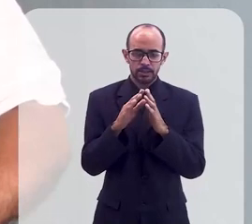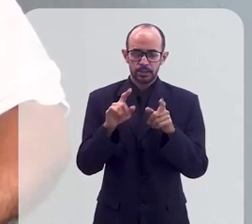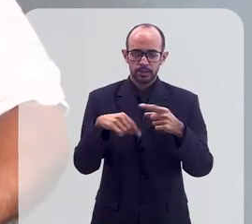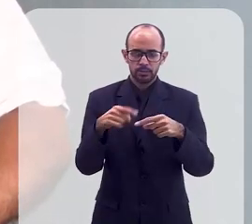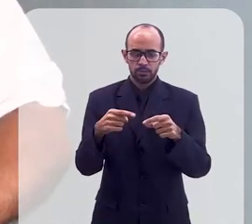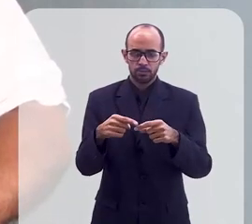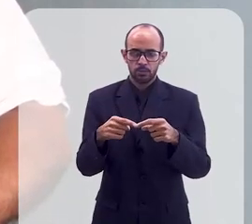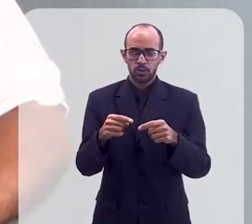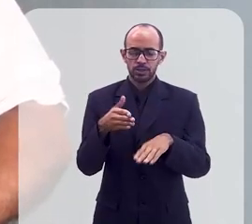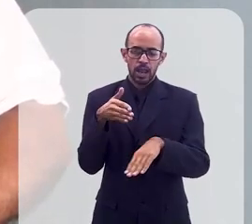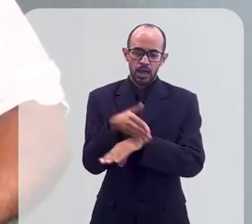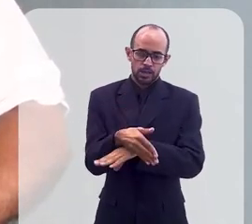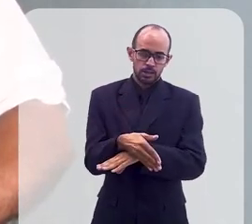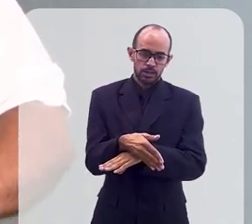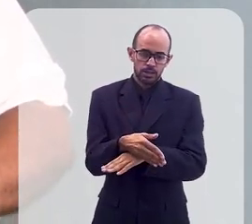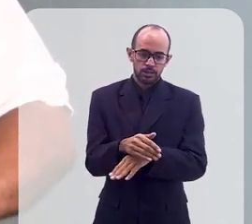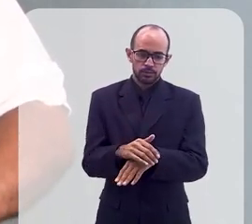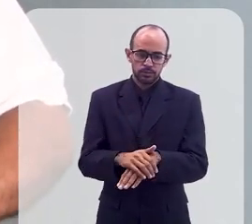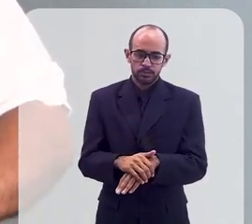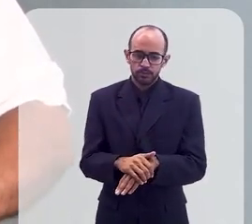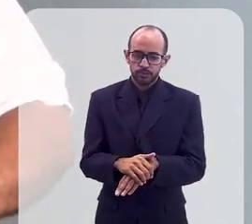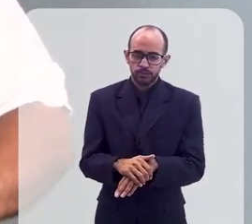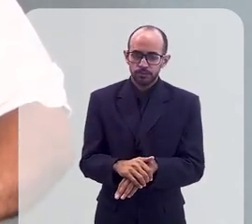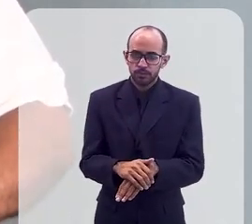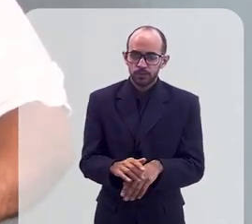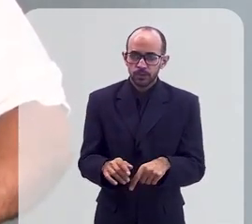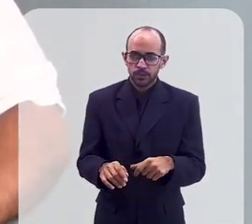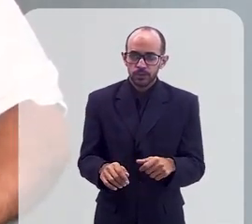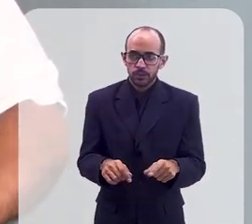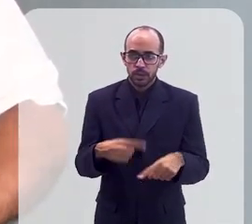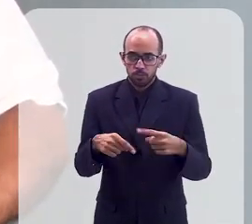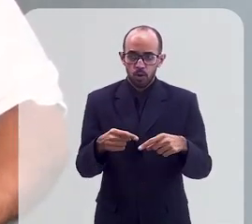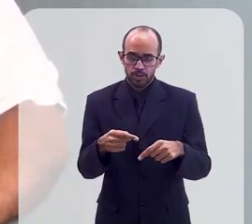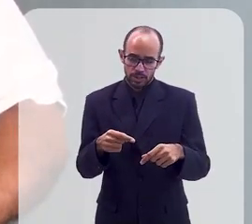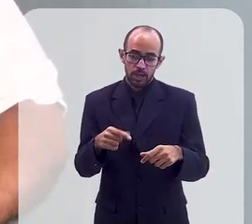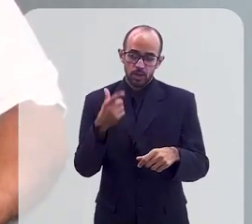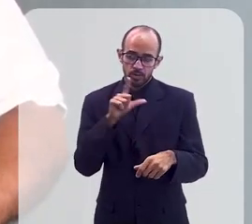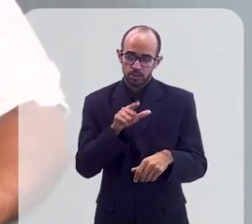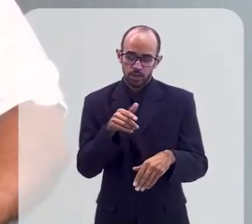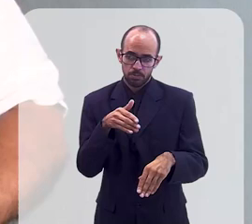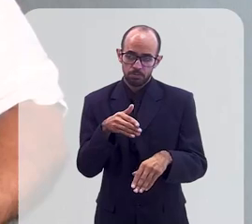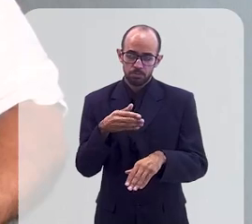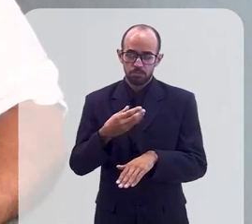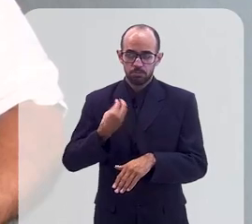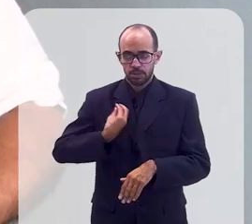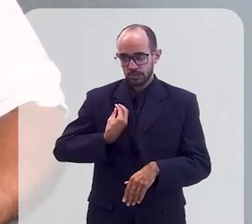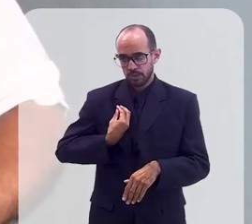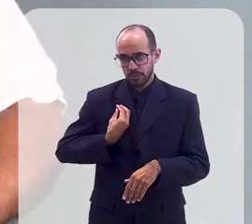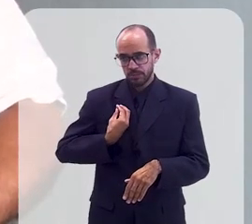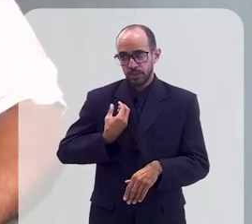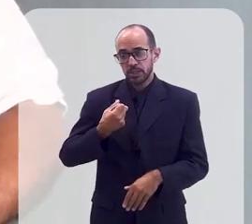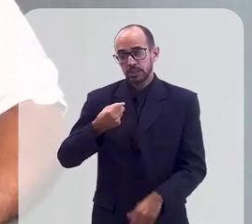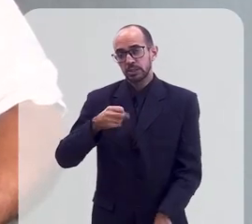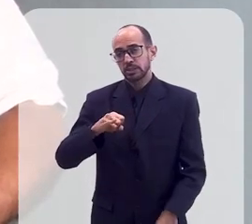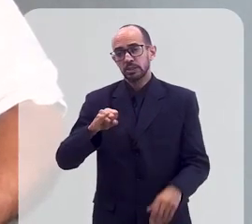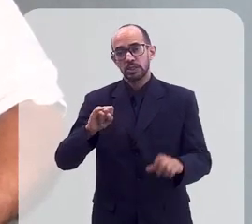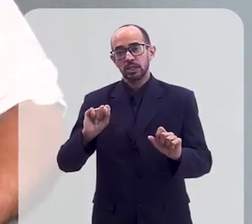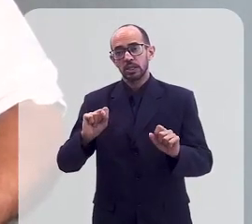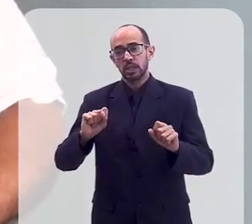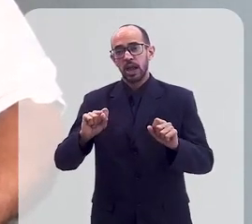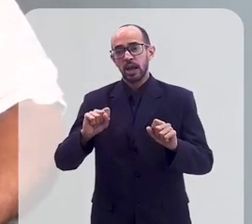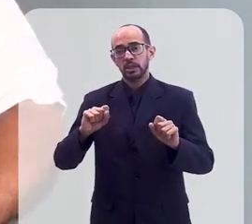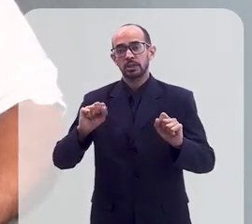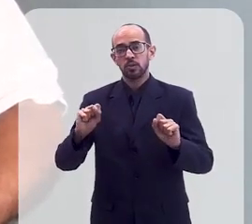né? Depois ela adentra. Aí ela adentra. E aí é o seguinte, vamos lá. Se a gira é no sábado,